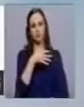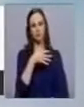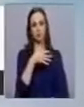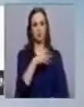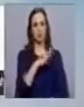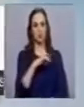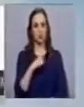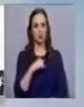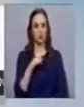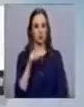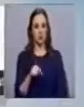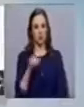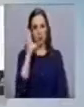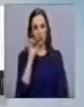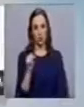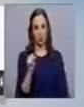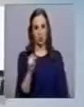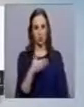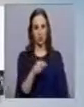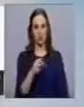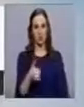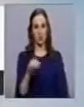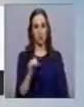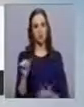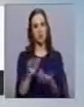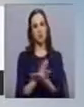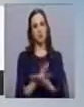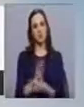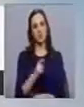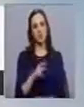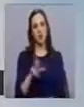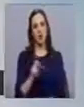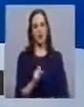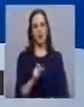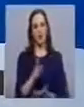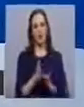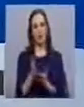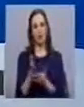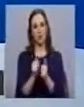patrões e também do Governo no 1820. A jornalista Fernanda Fernandes a acompanhar